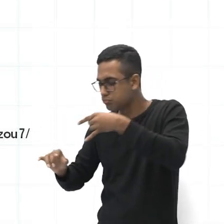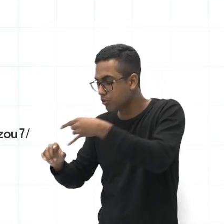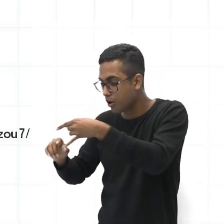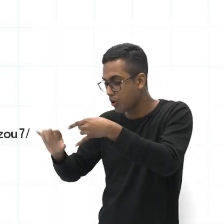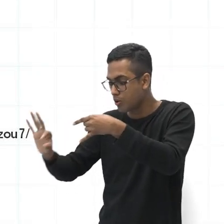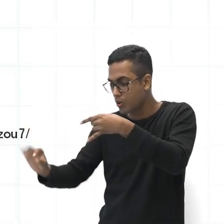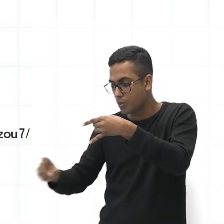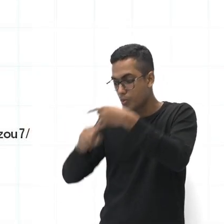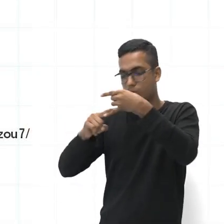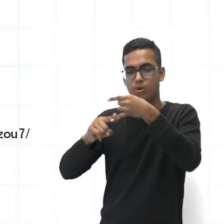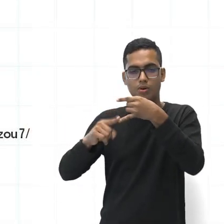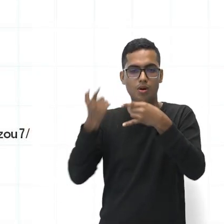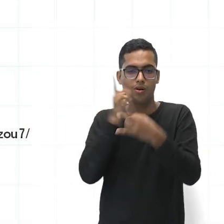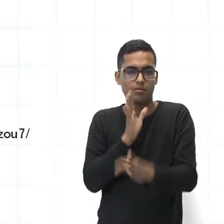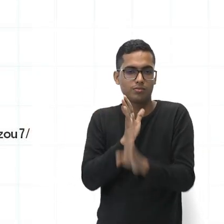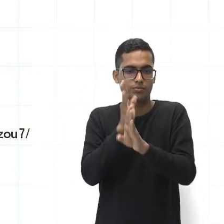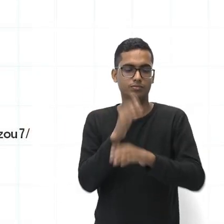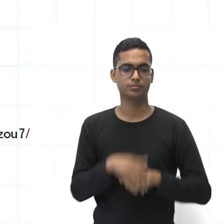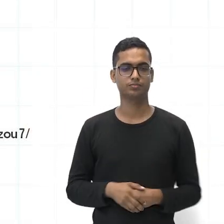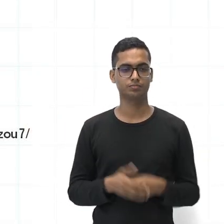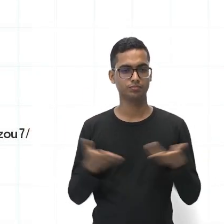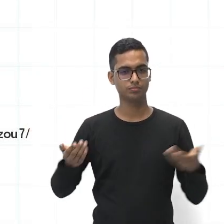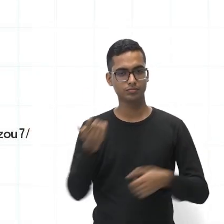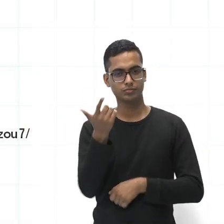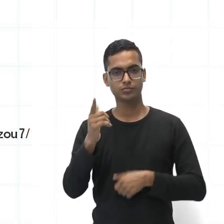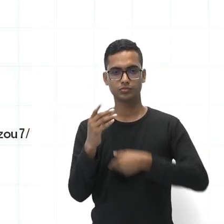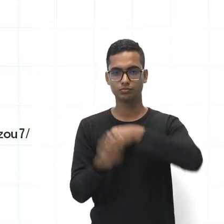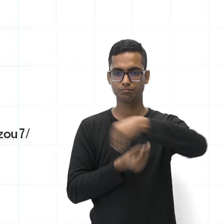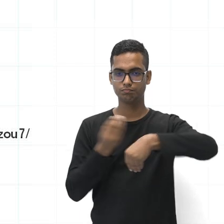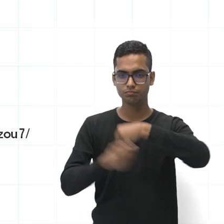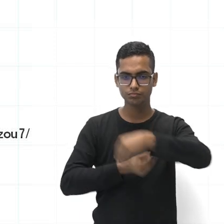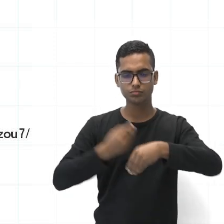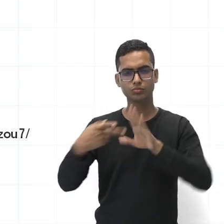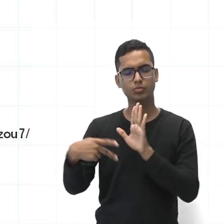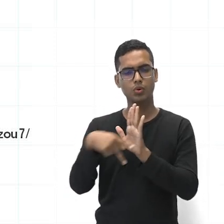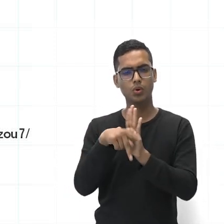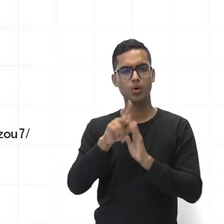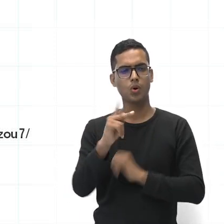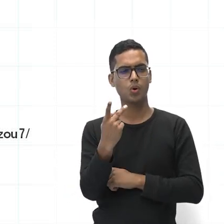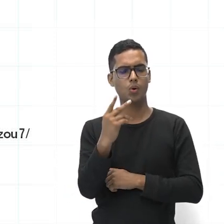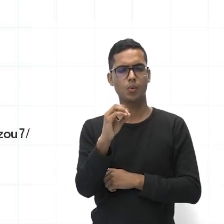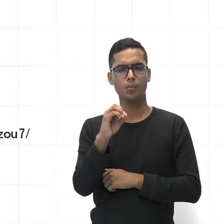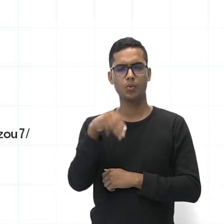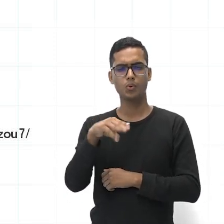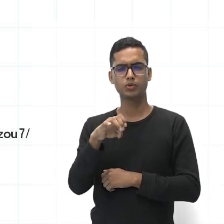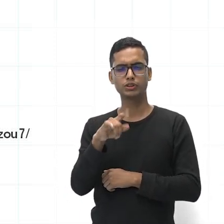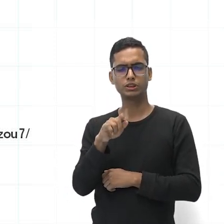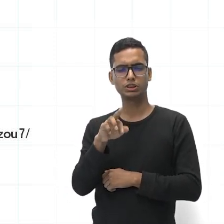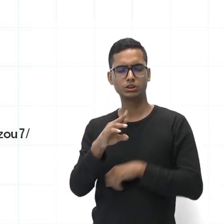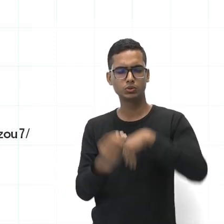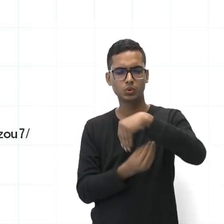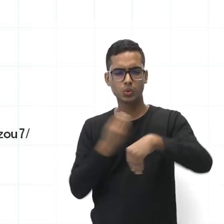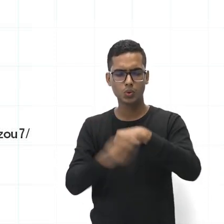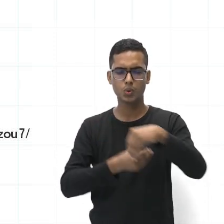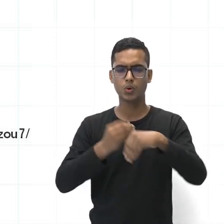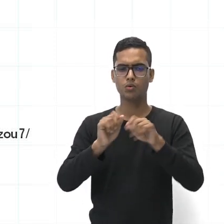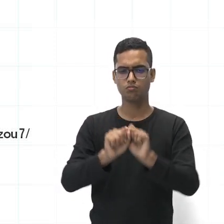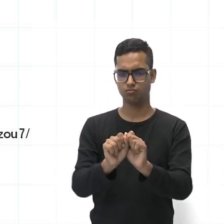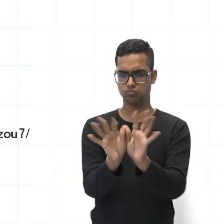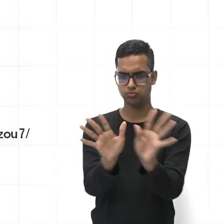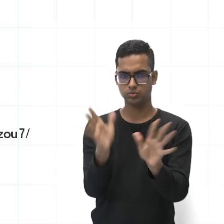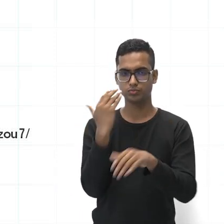Nós temos como exemplos a destilação simples, certo? A